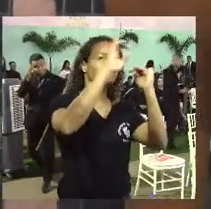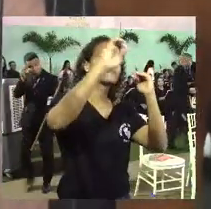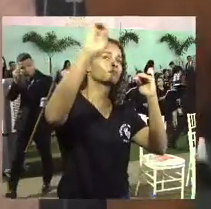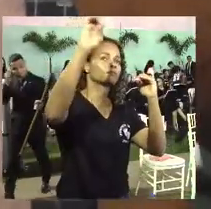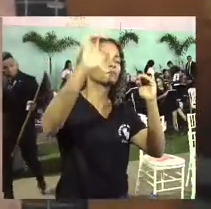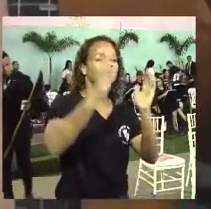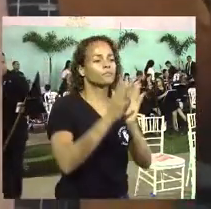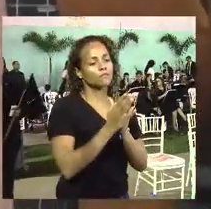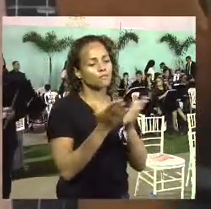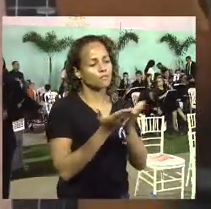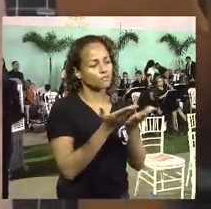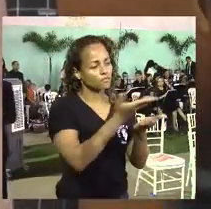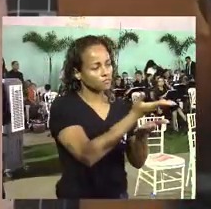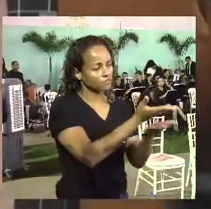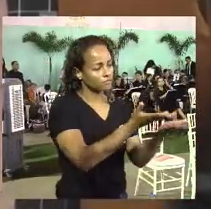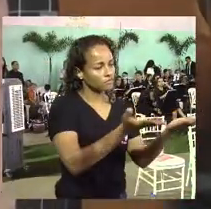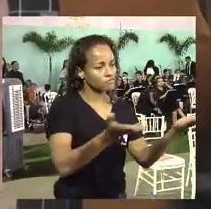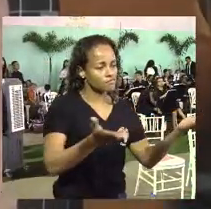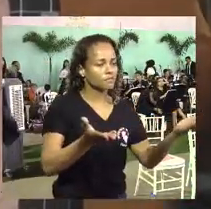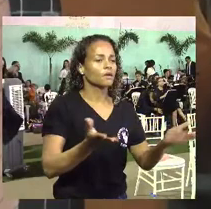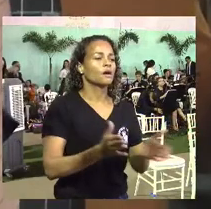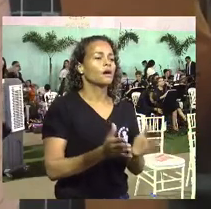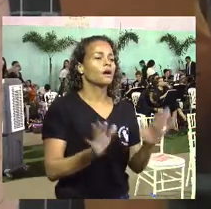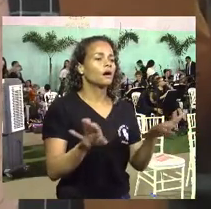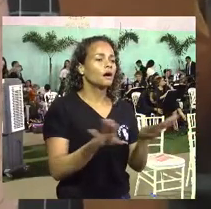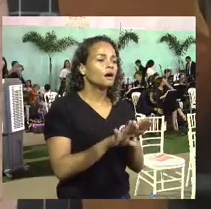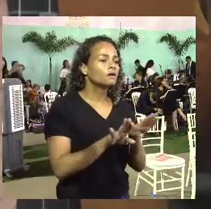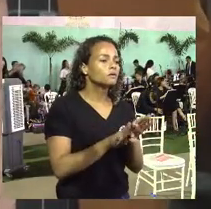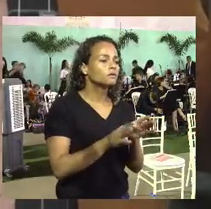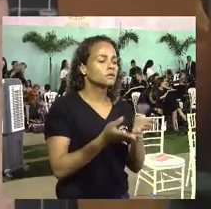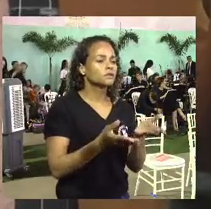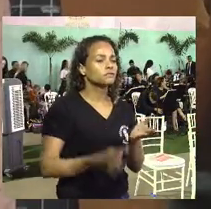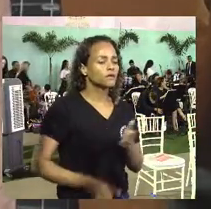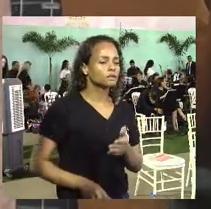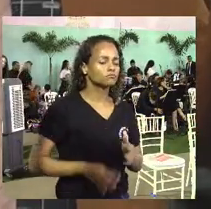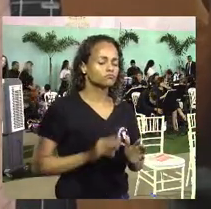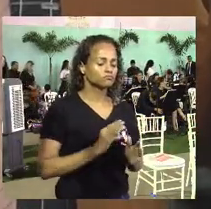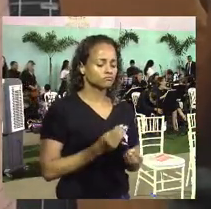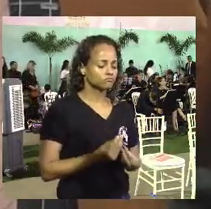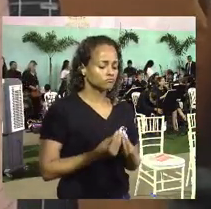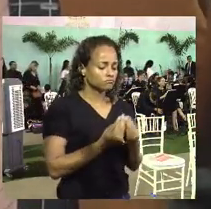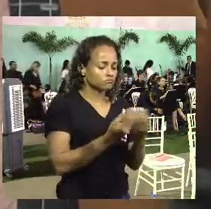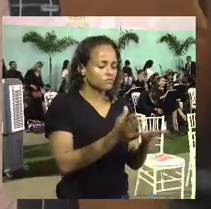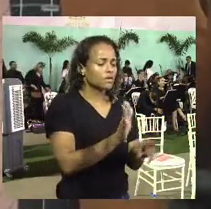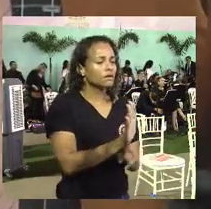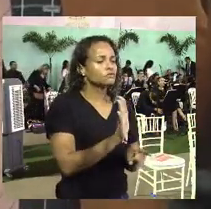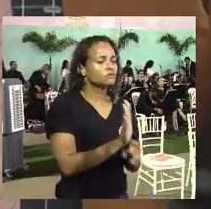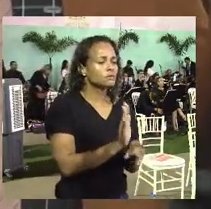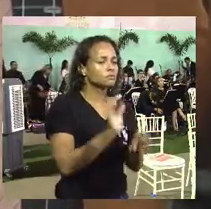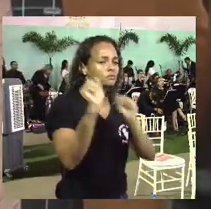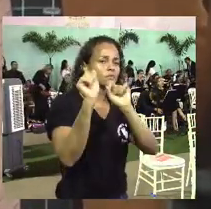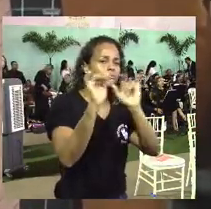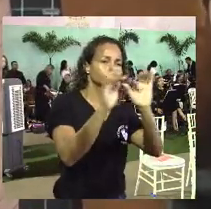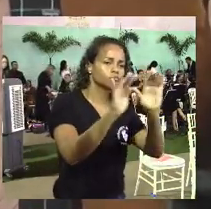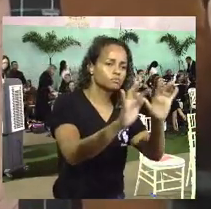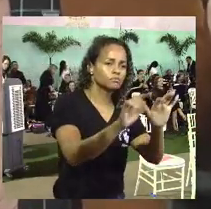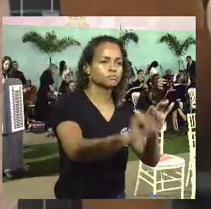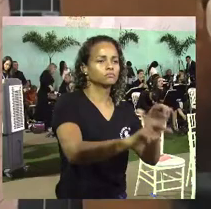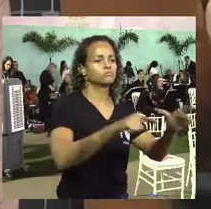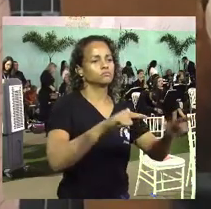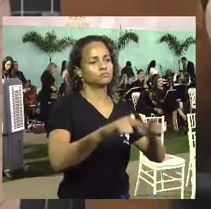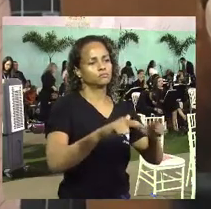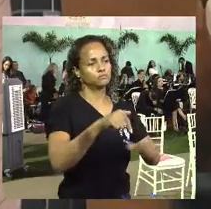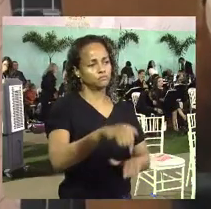os ofertantes que agora abriram os seus corações abençoar essa grande obra